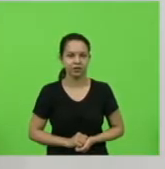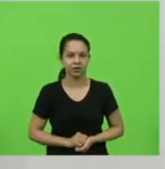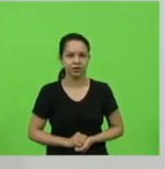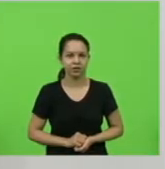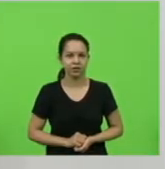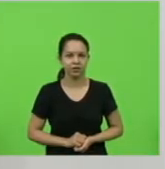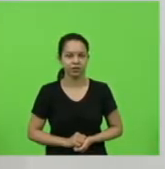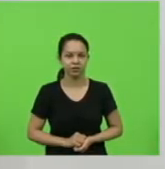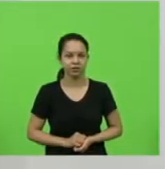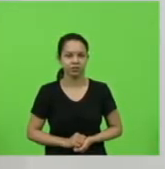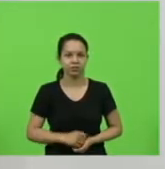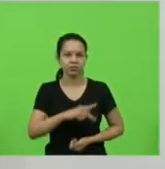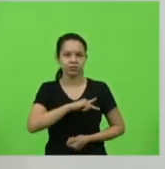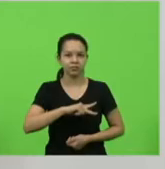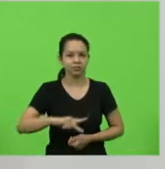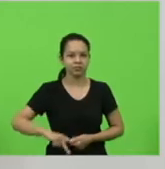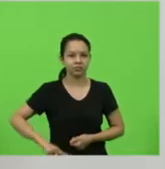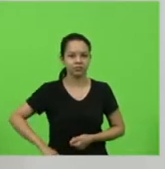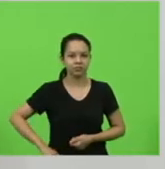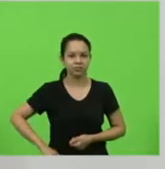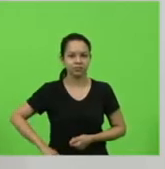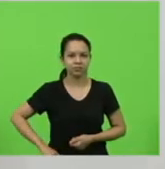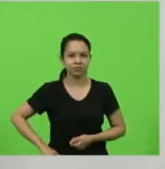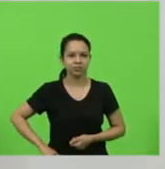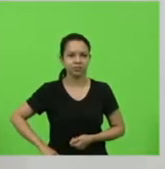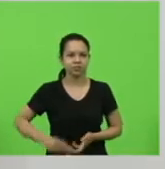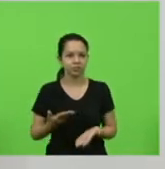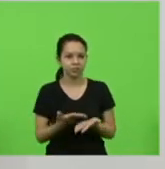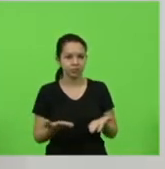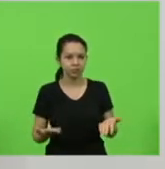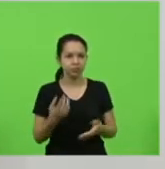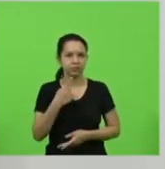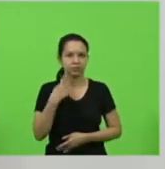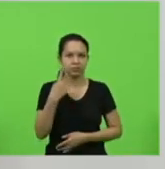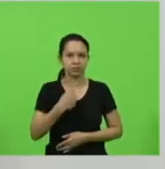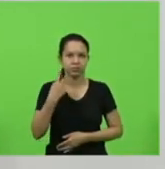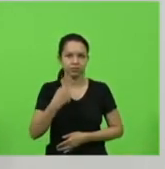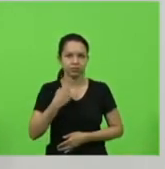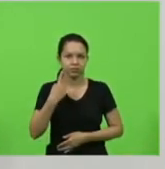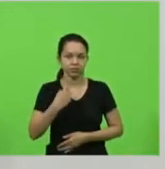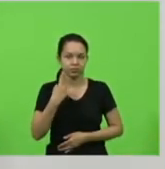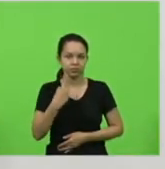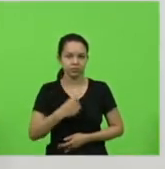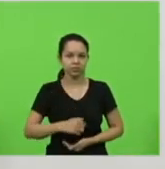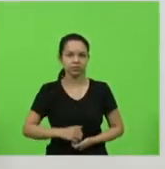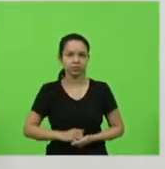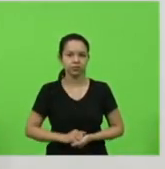Senhor presidente, senhores deputados,